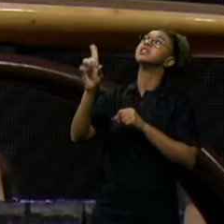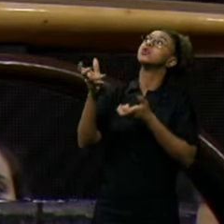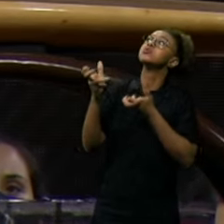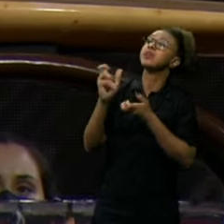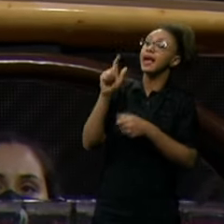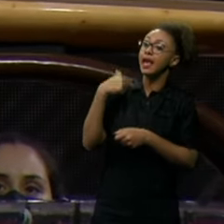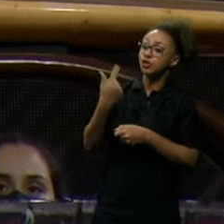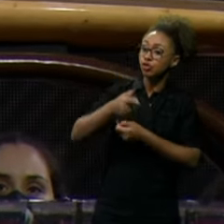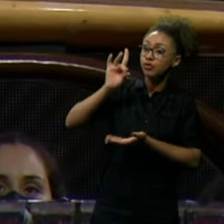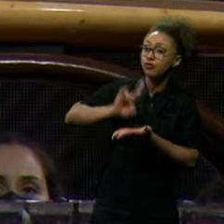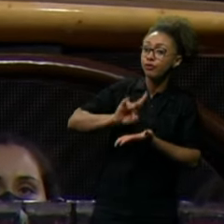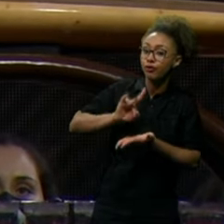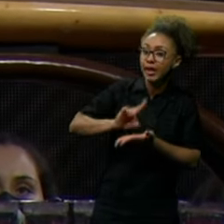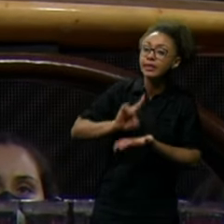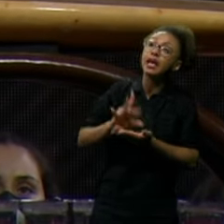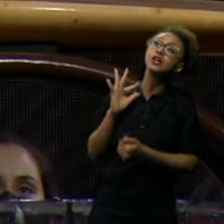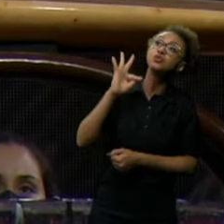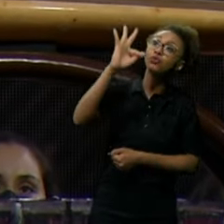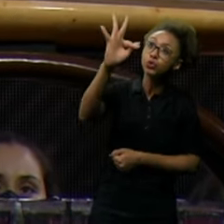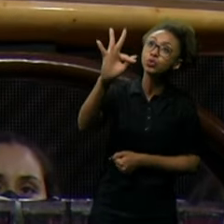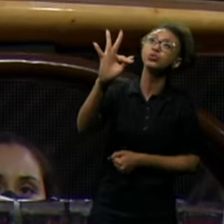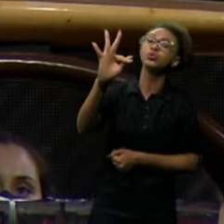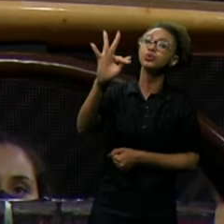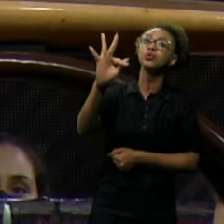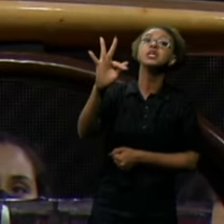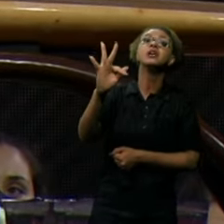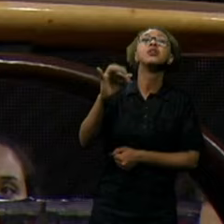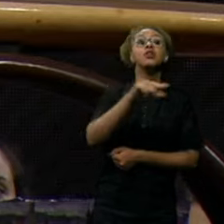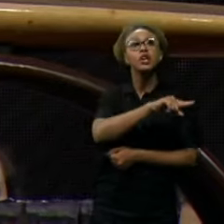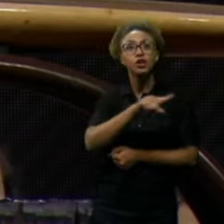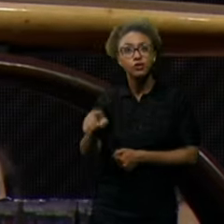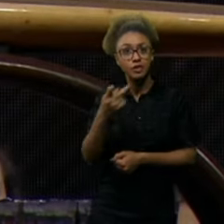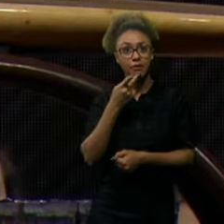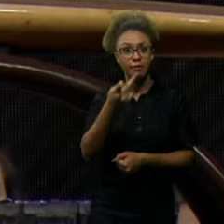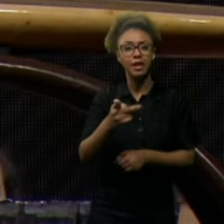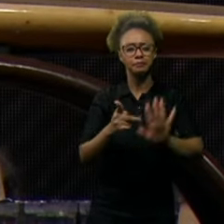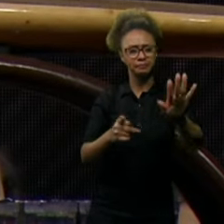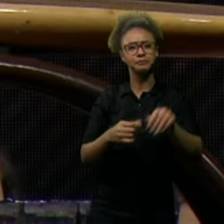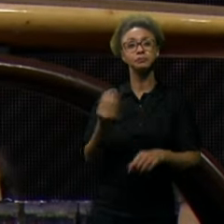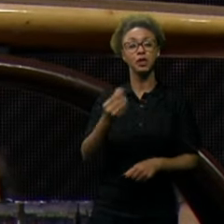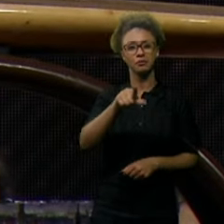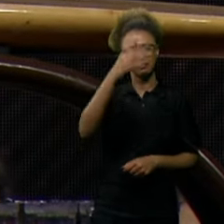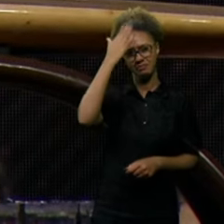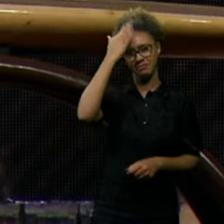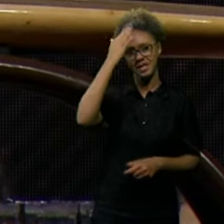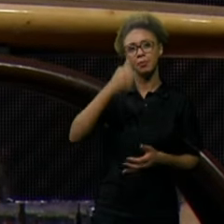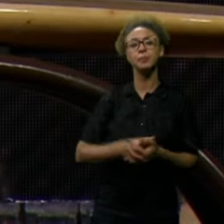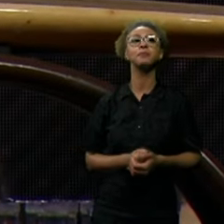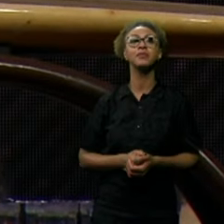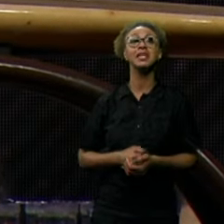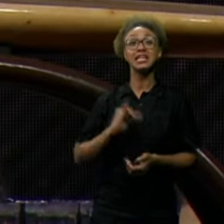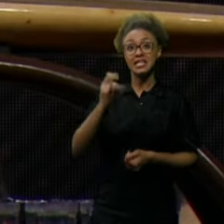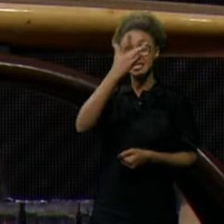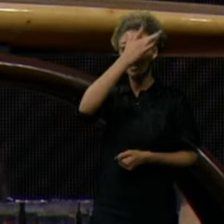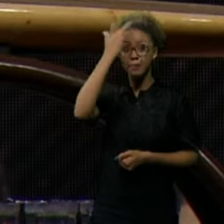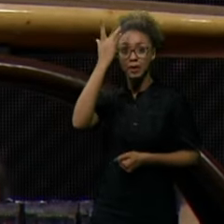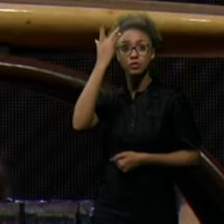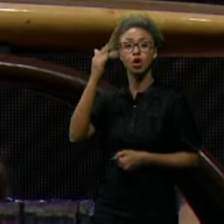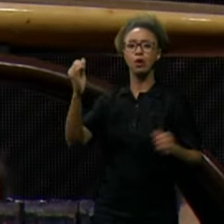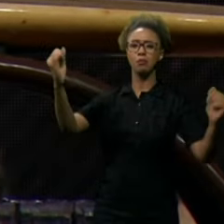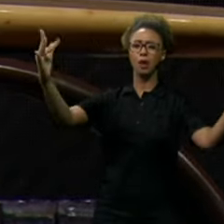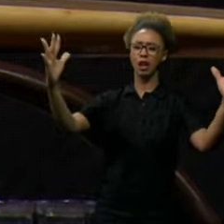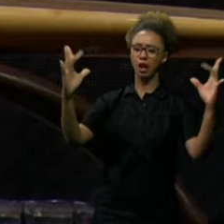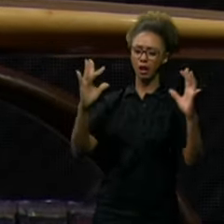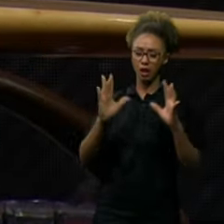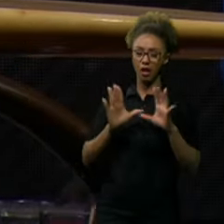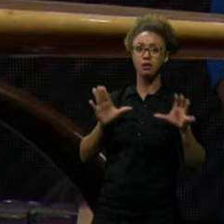confiou como verdade acerca do nosso futuro para essa noite Você sabia que a reunião daqueles que se reúnem para adorar